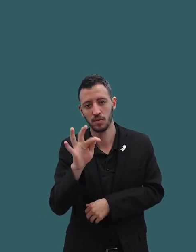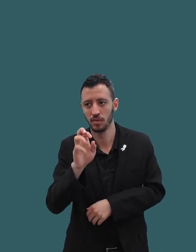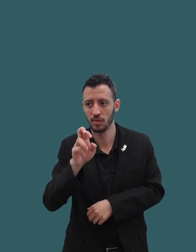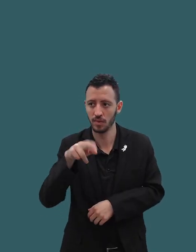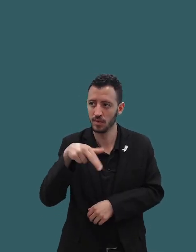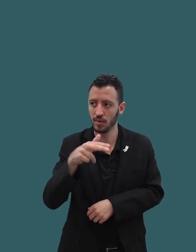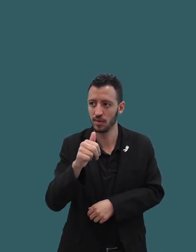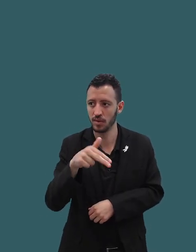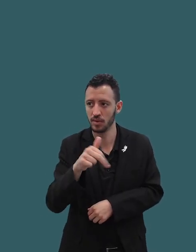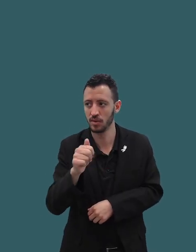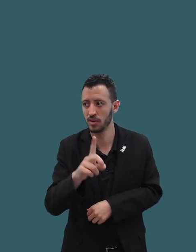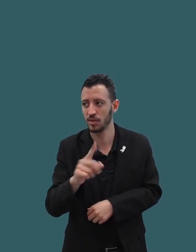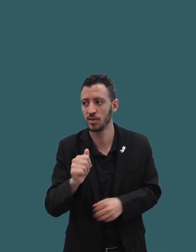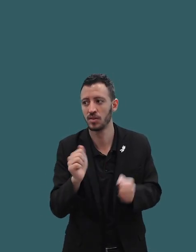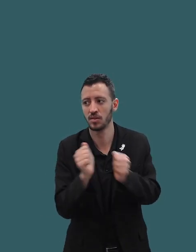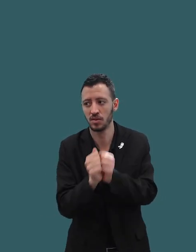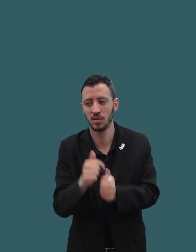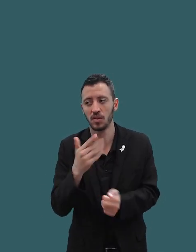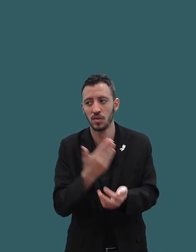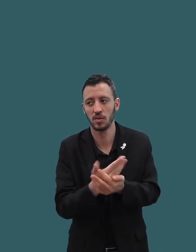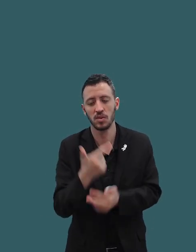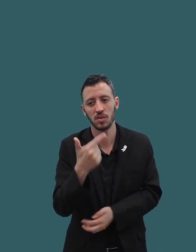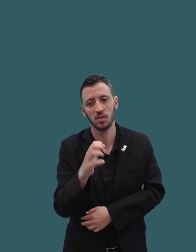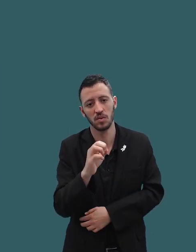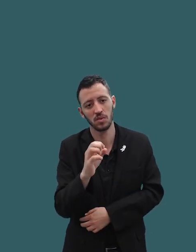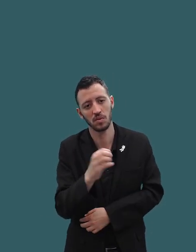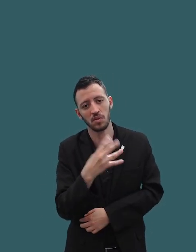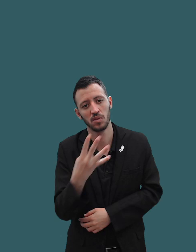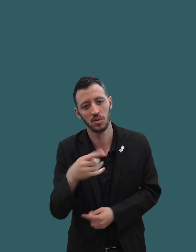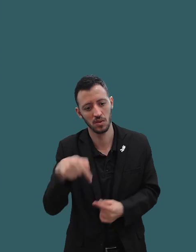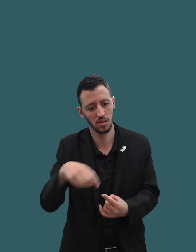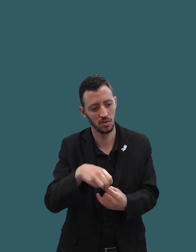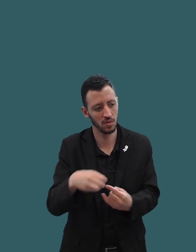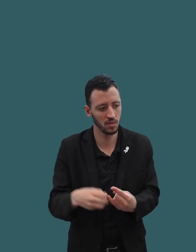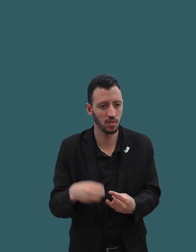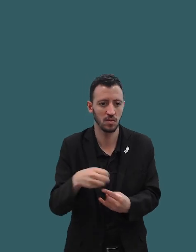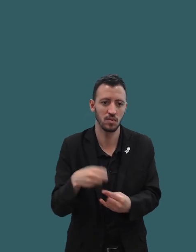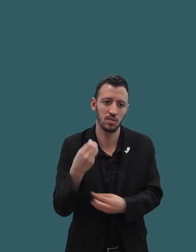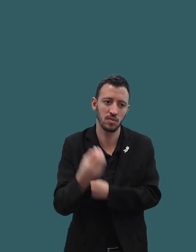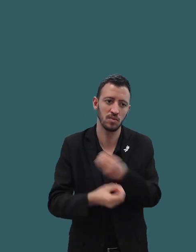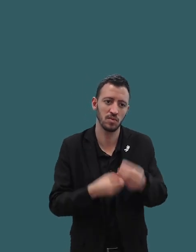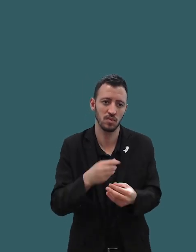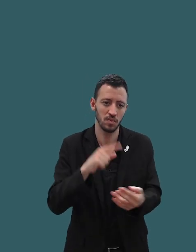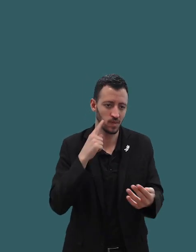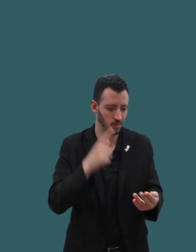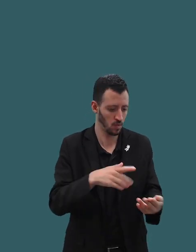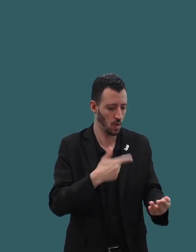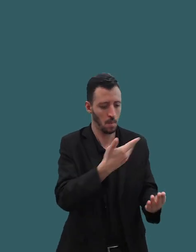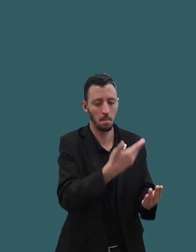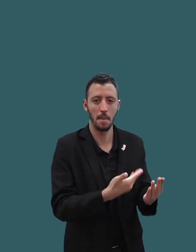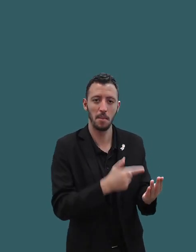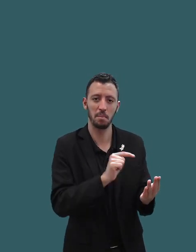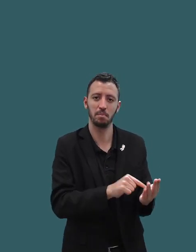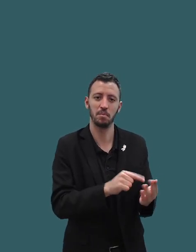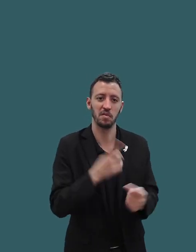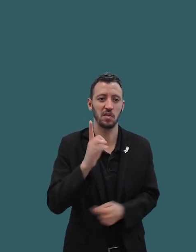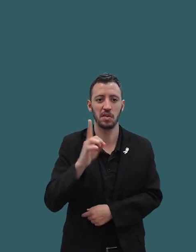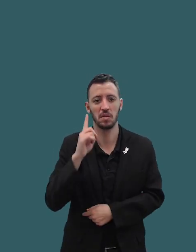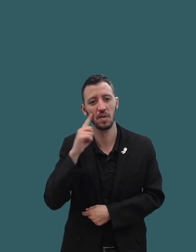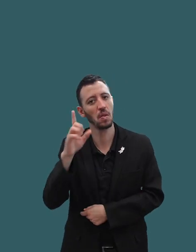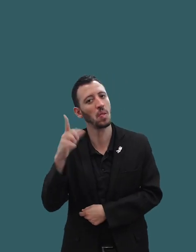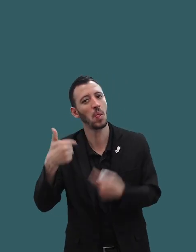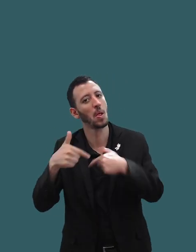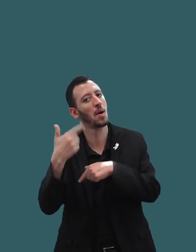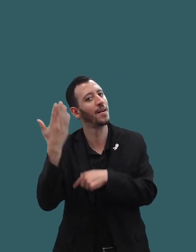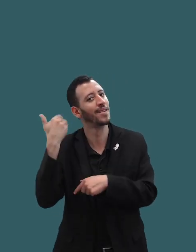Como ela disse, estamos juntas desde 2004 na porta da Fiocruz, com uma prancheta, porque não tinha esse negócio de celular,